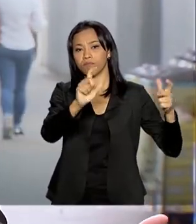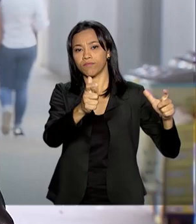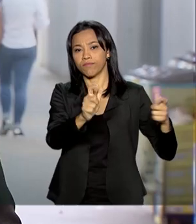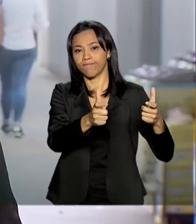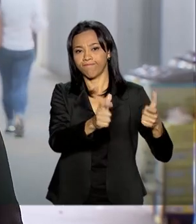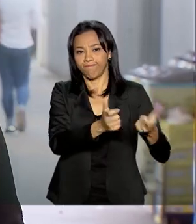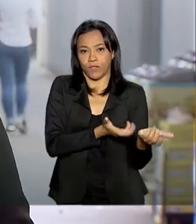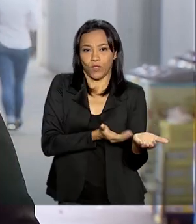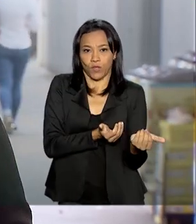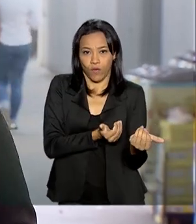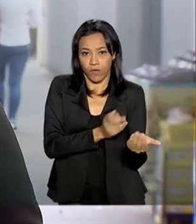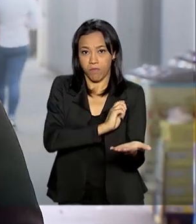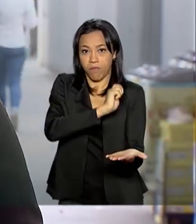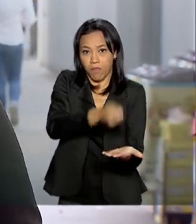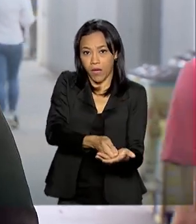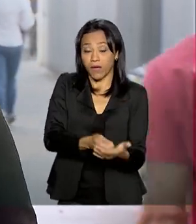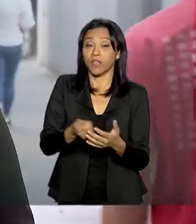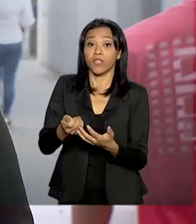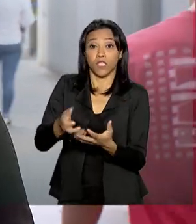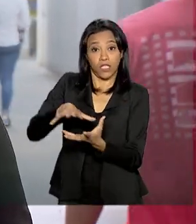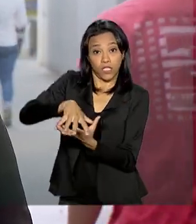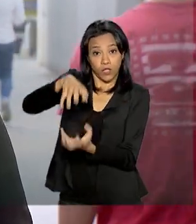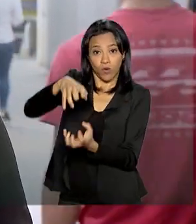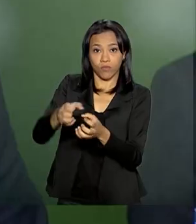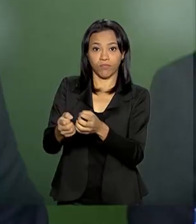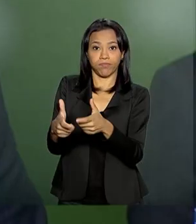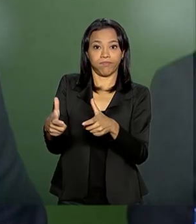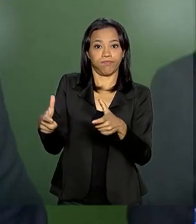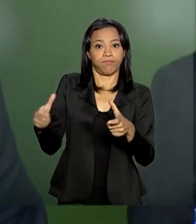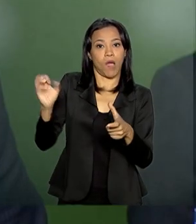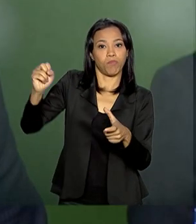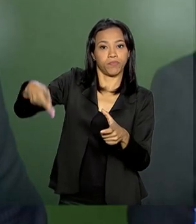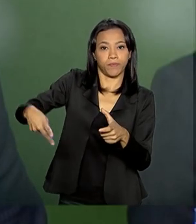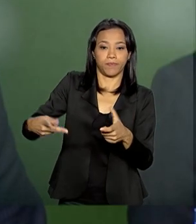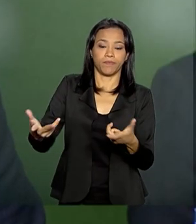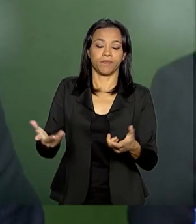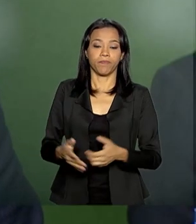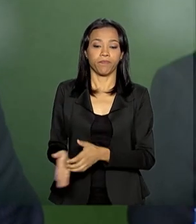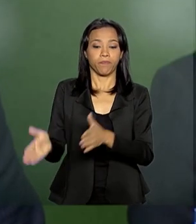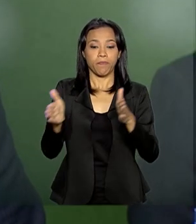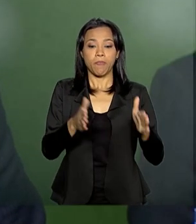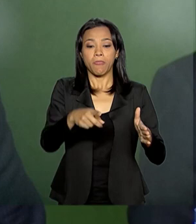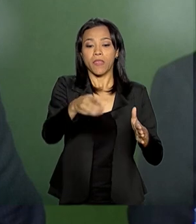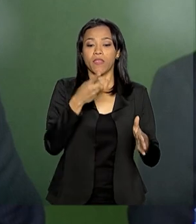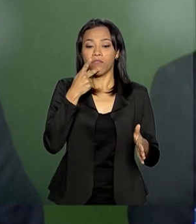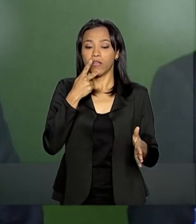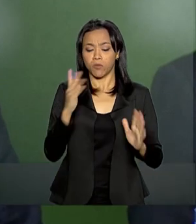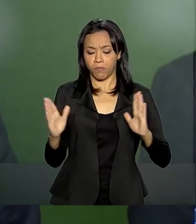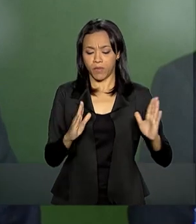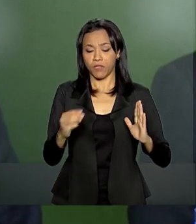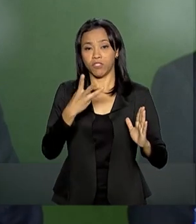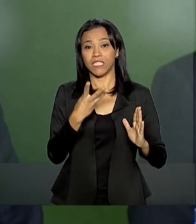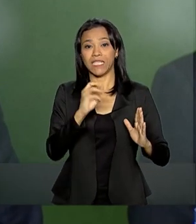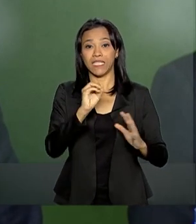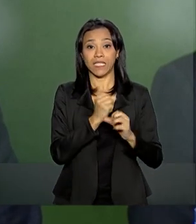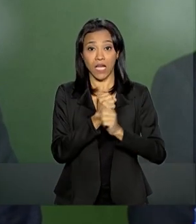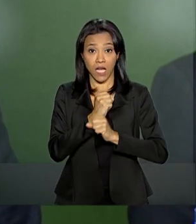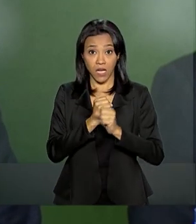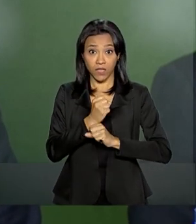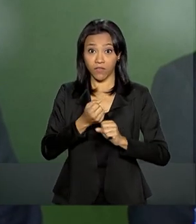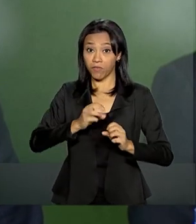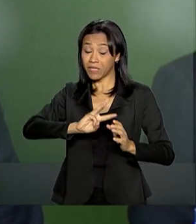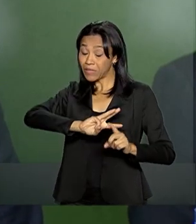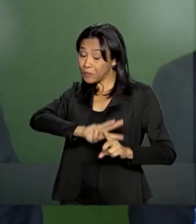e aumenta o número de idosos e aposentados. Daqui a 30 anos, nós vamos ter quase o triplo das